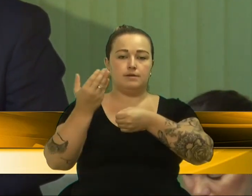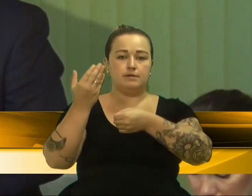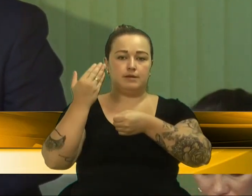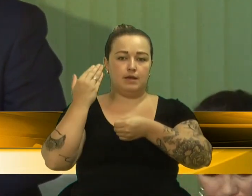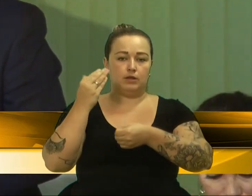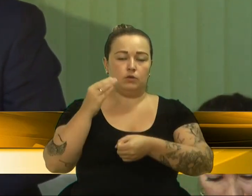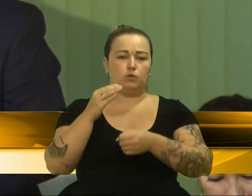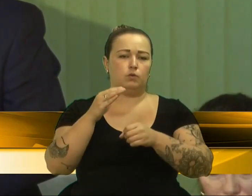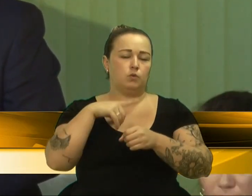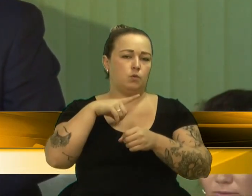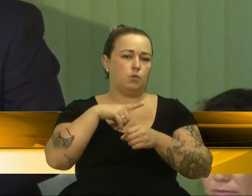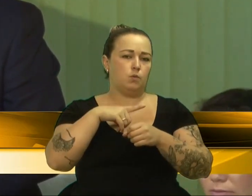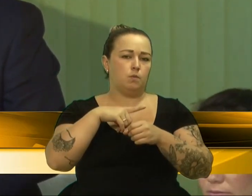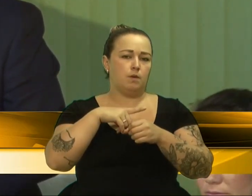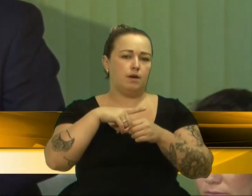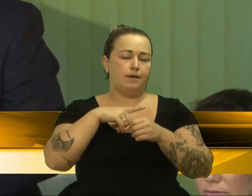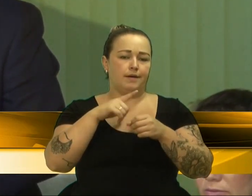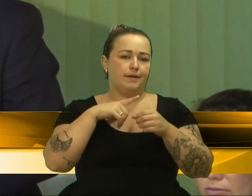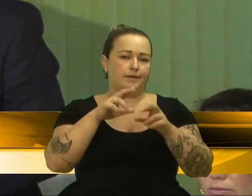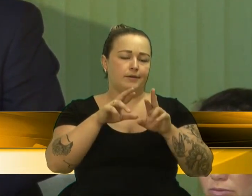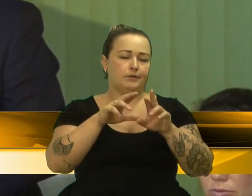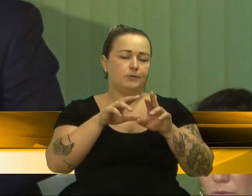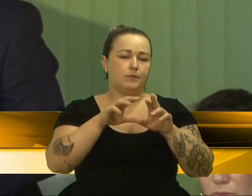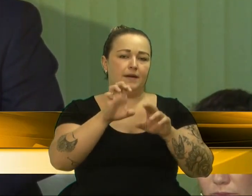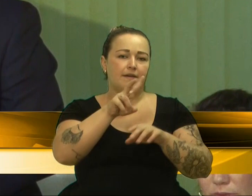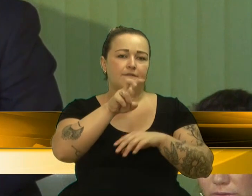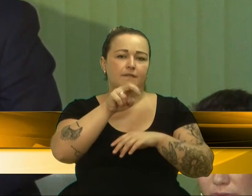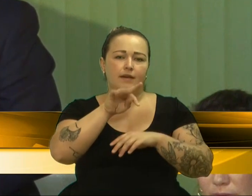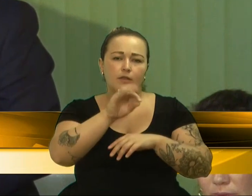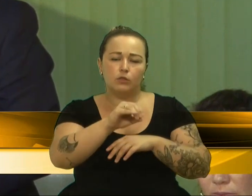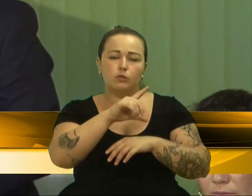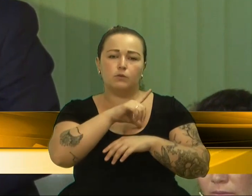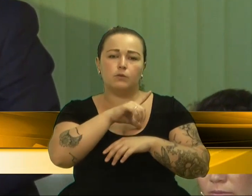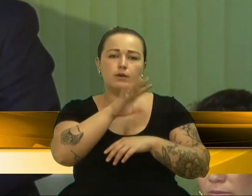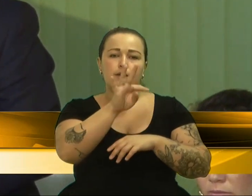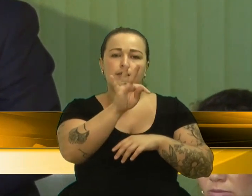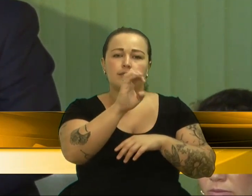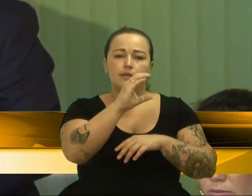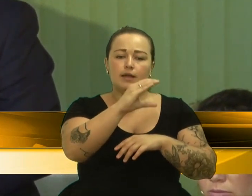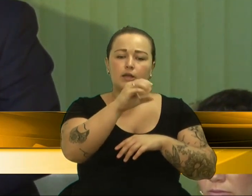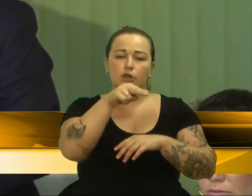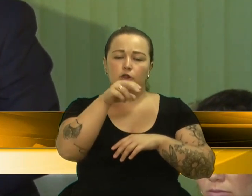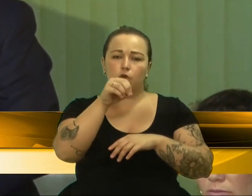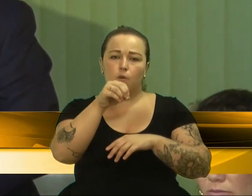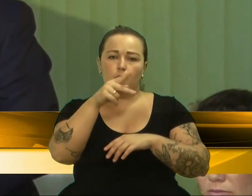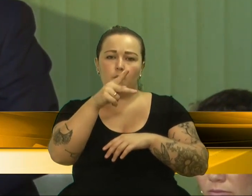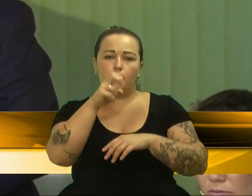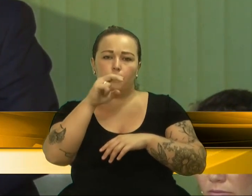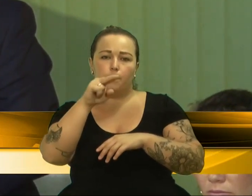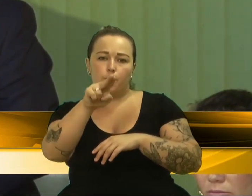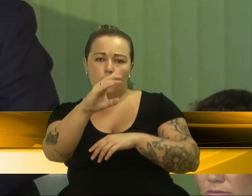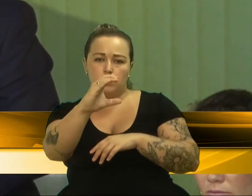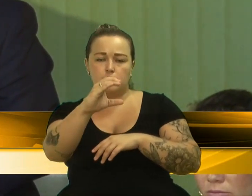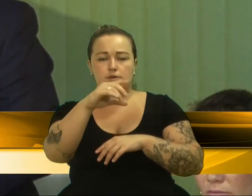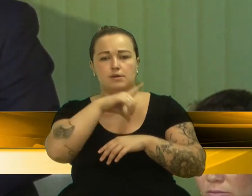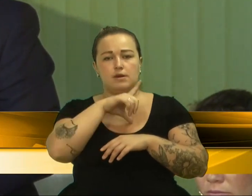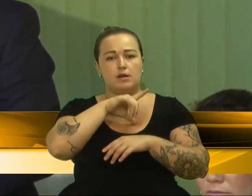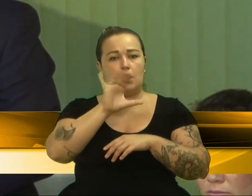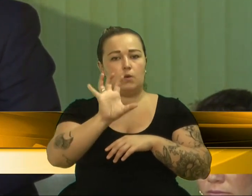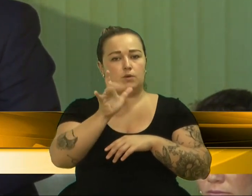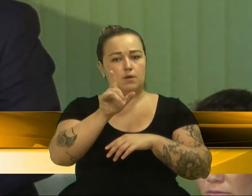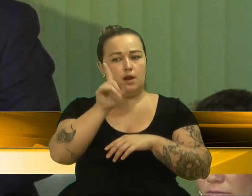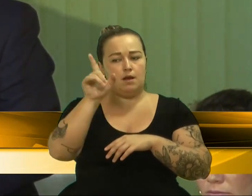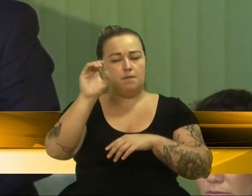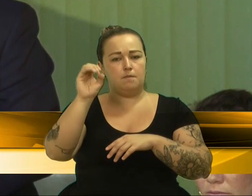teve a iniciativa da PUC, da UX, Unicinos, da Universidade Federal do Rio Grande do Sul, de Santa Maria, ISPM e também do